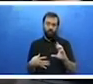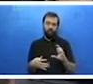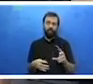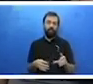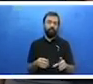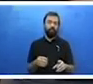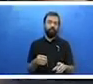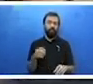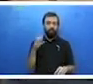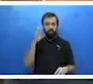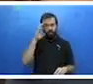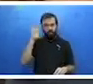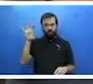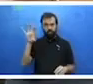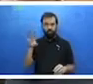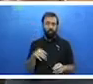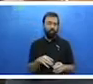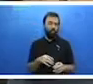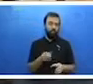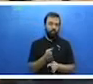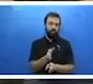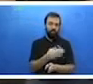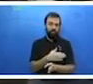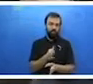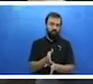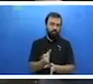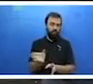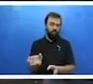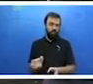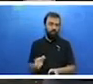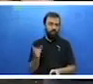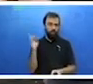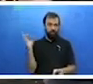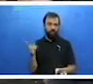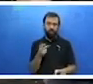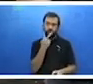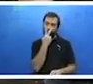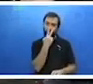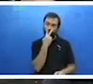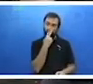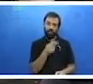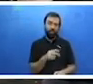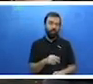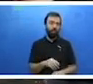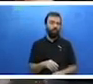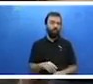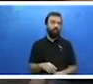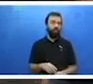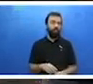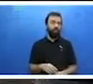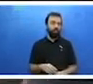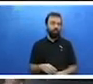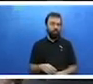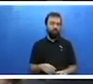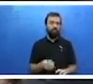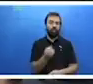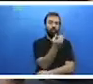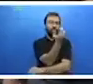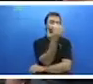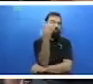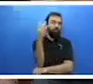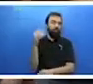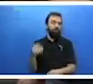de 1969? Já está grifado semelhanças físicas, sociais e econômicas entre